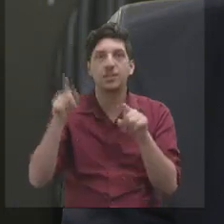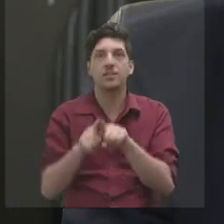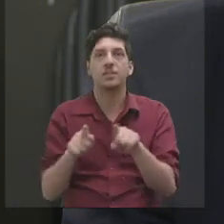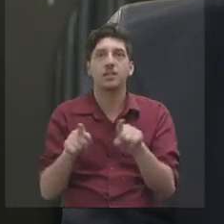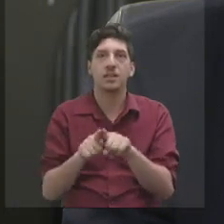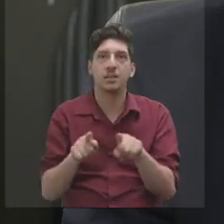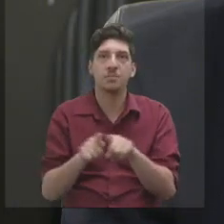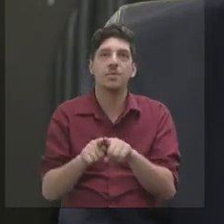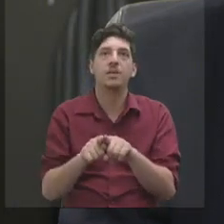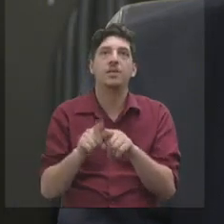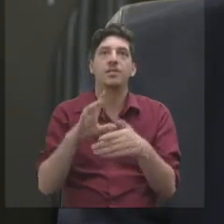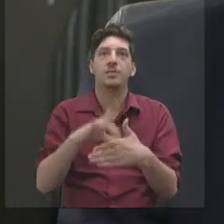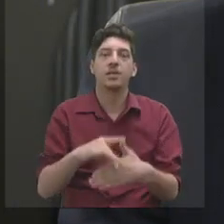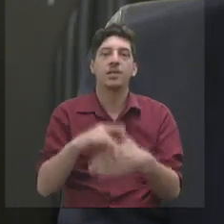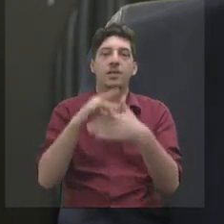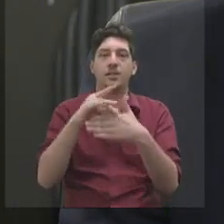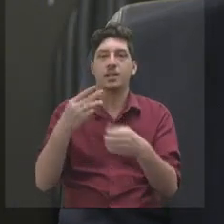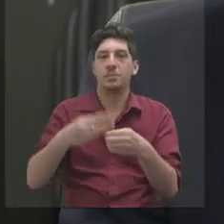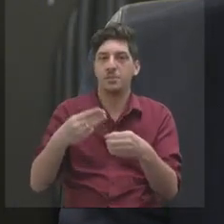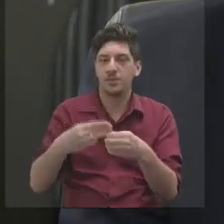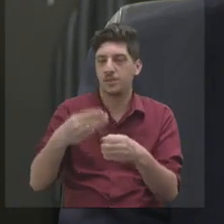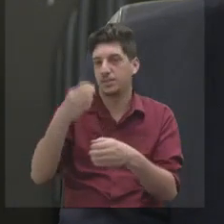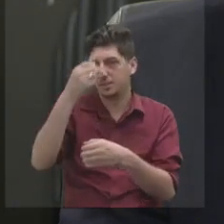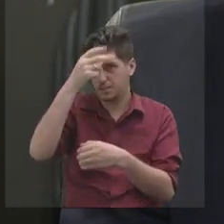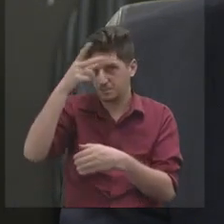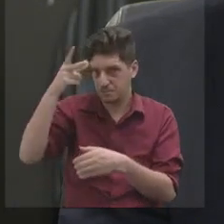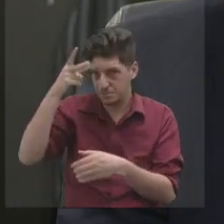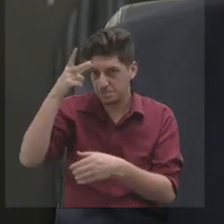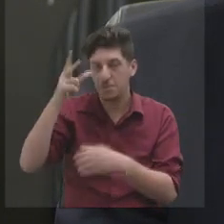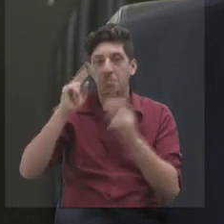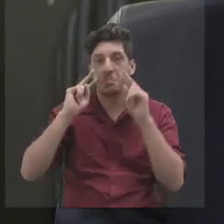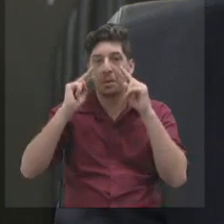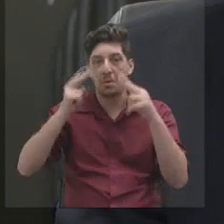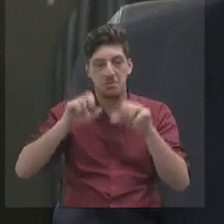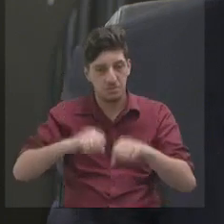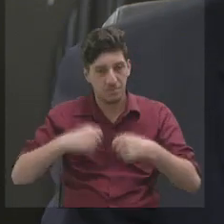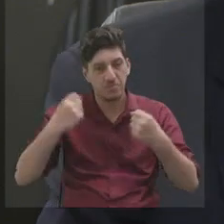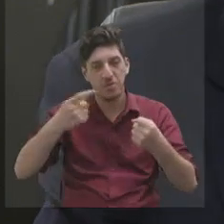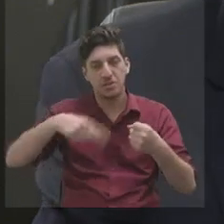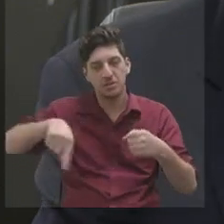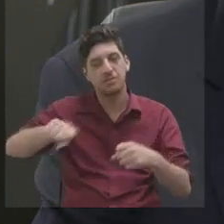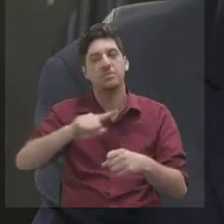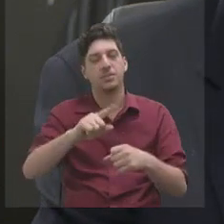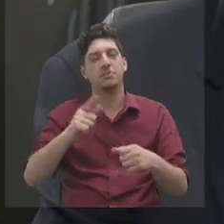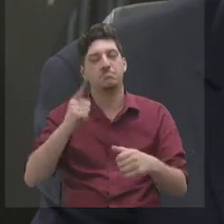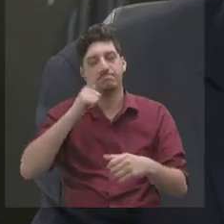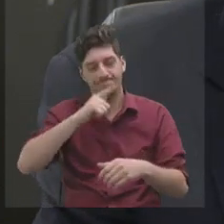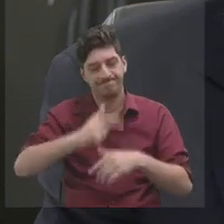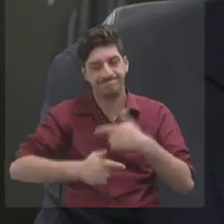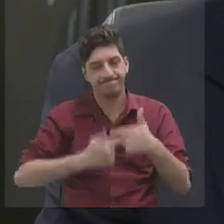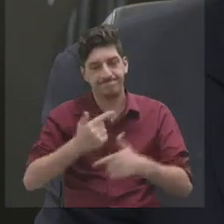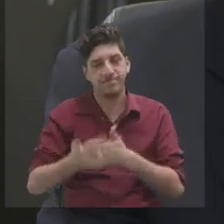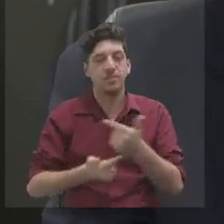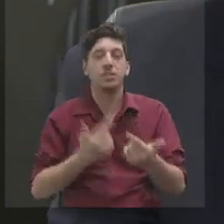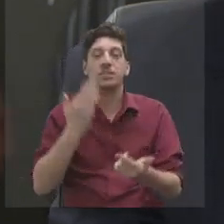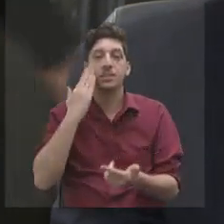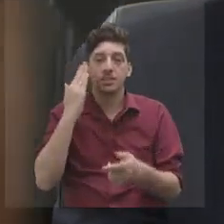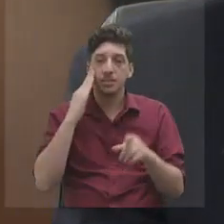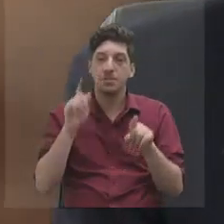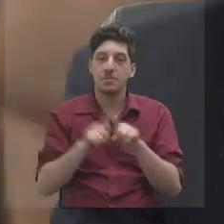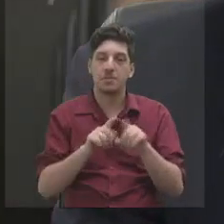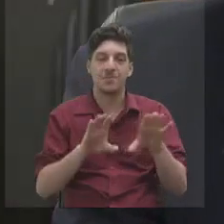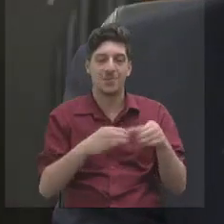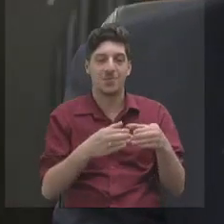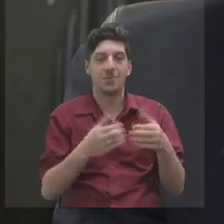parte das lideranças municipais que reconhece o esforço gigantesco que vocês têm feito e eu sei que se deve muito pela equipe então